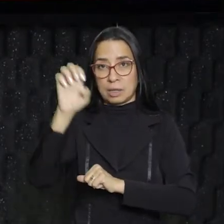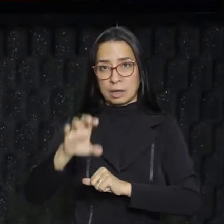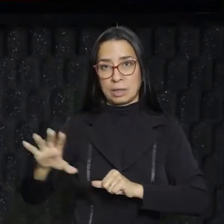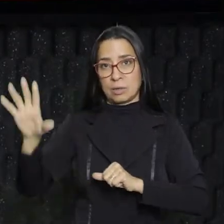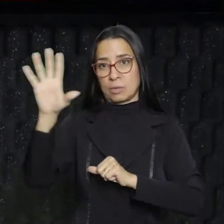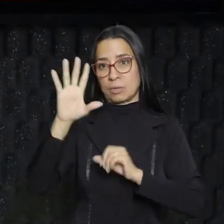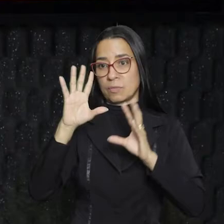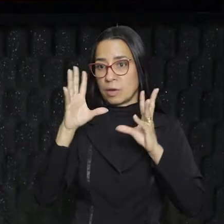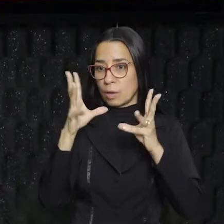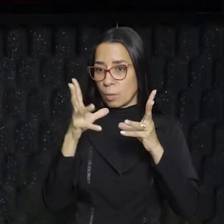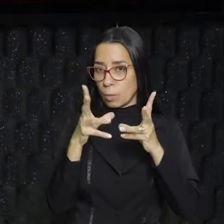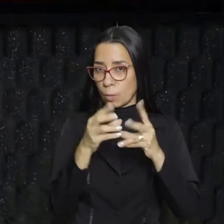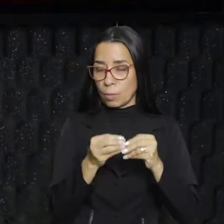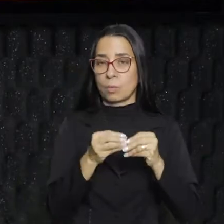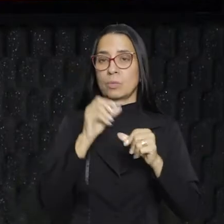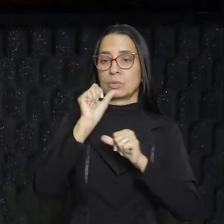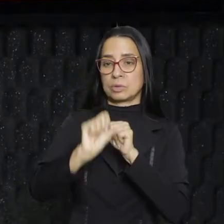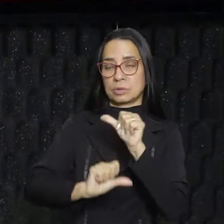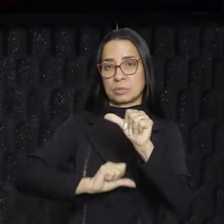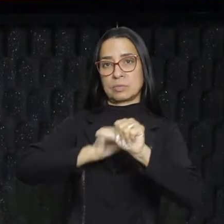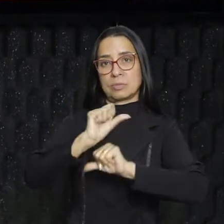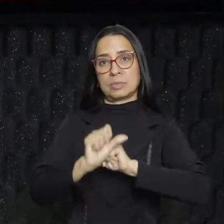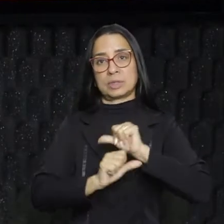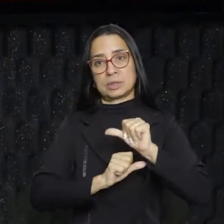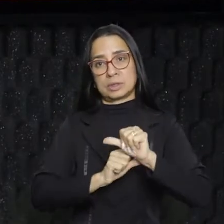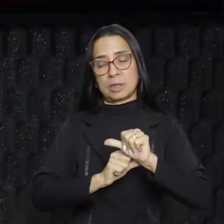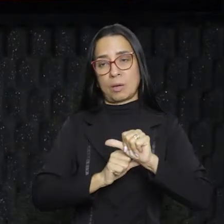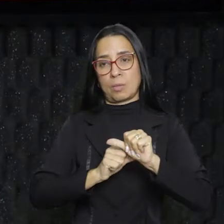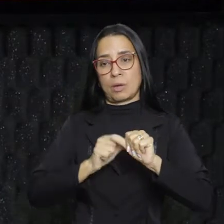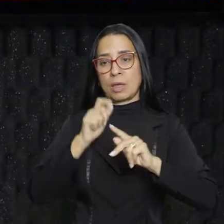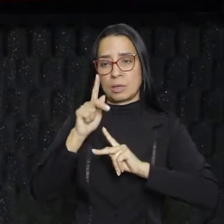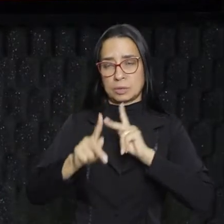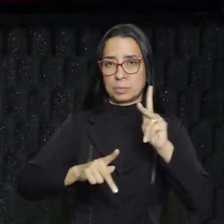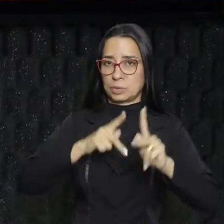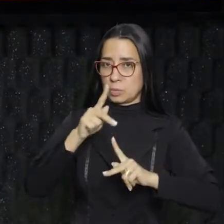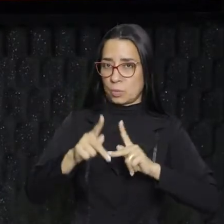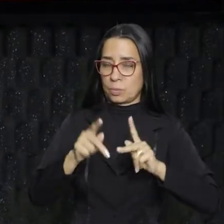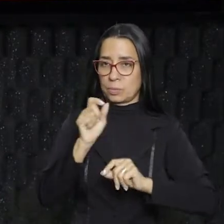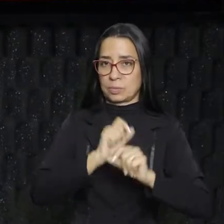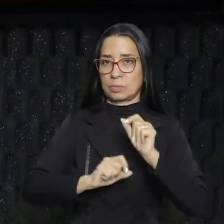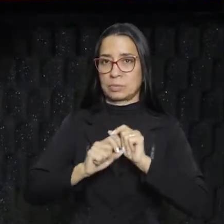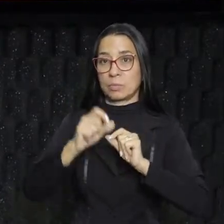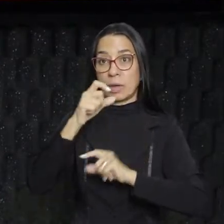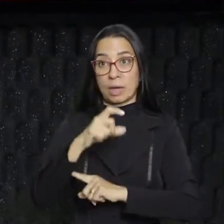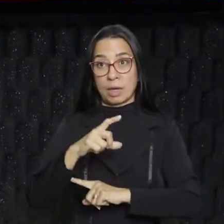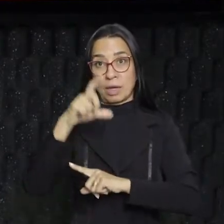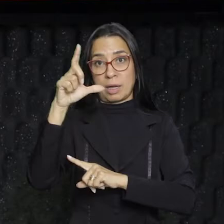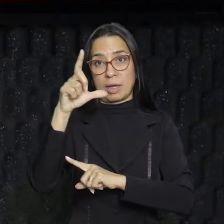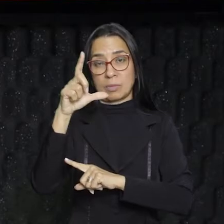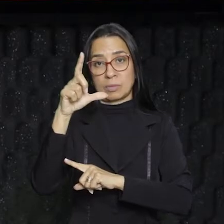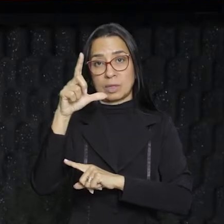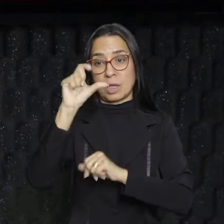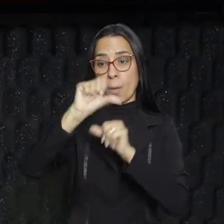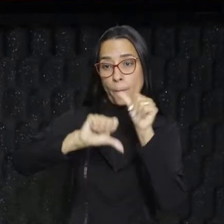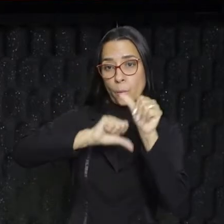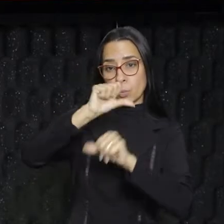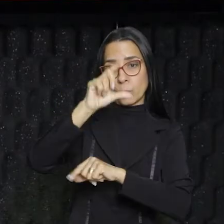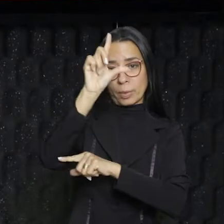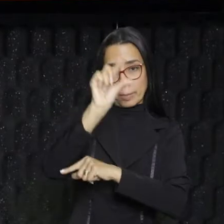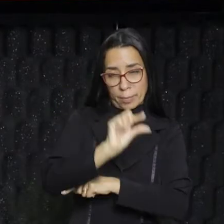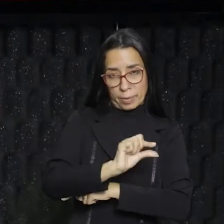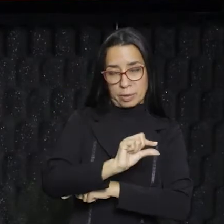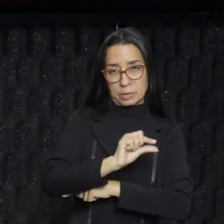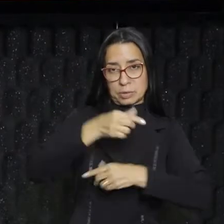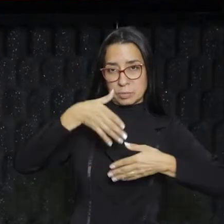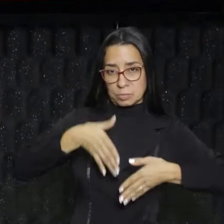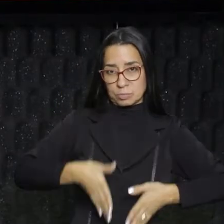sua transição demográfica de uma alta taxa de natalidade e mortalidade para uma baixa taxa de natalidade